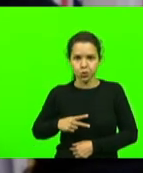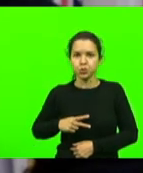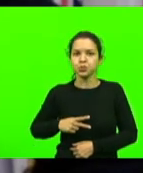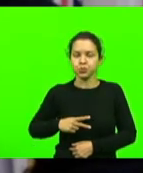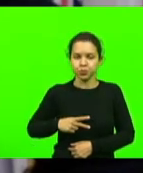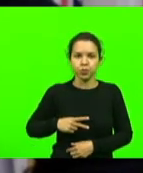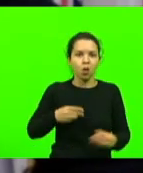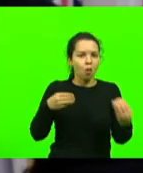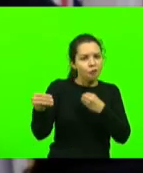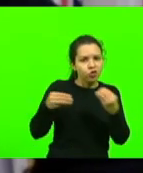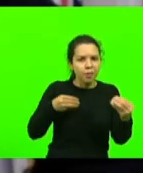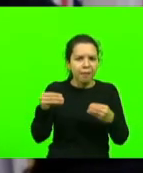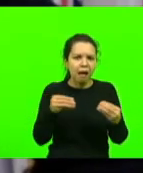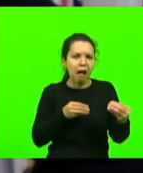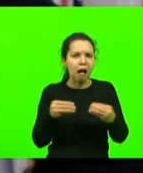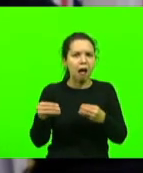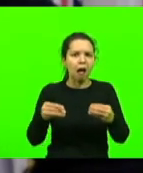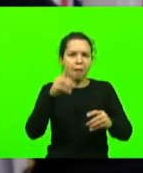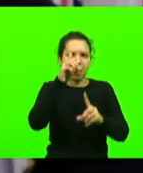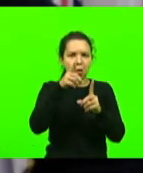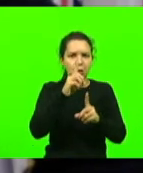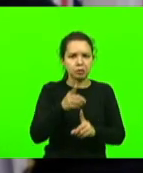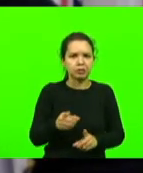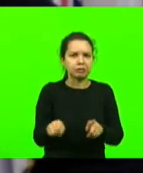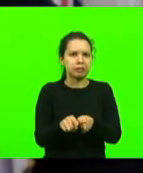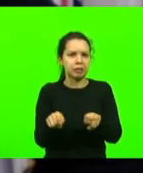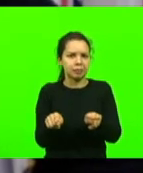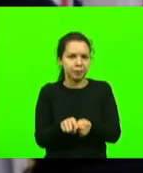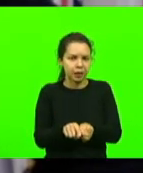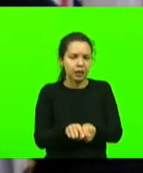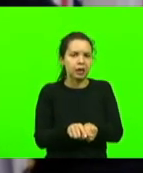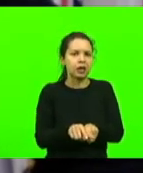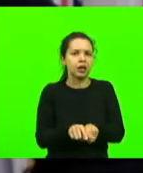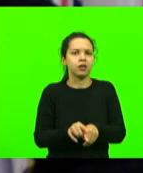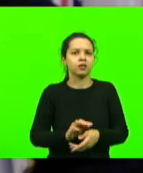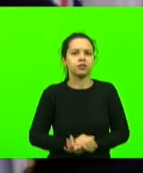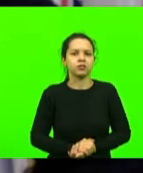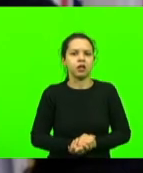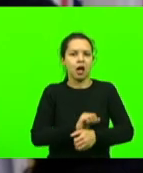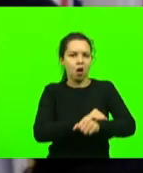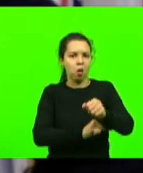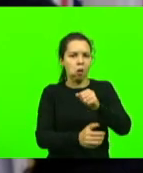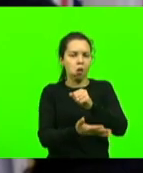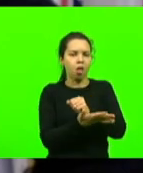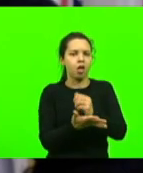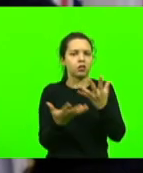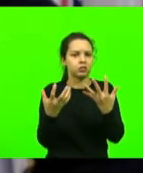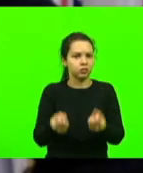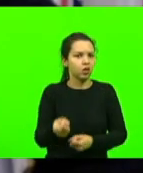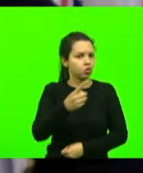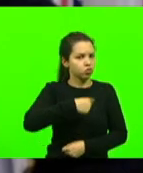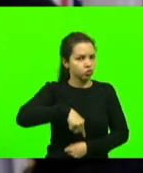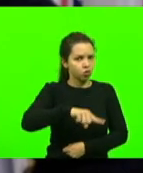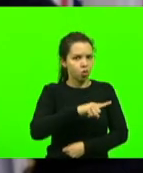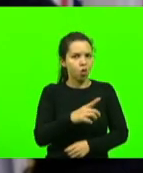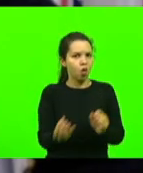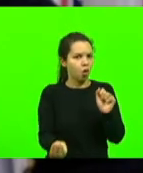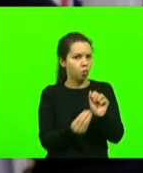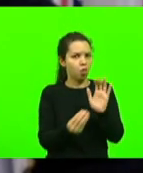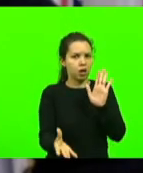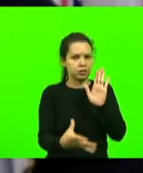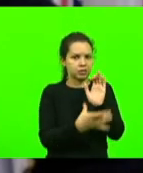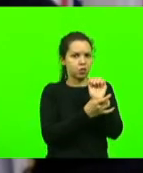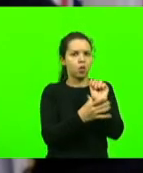vulneráveis a doutrinas de ocasião e tampouco ao apadrinhamento e a corrupção algo que não está assegurado